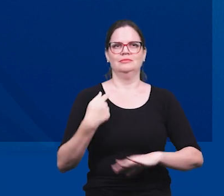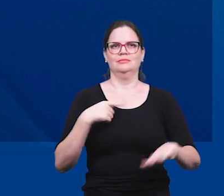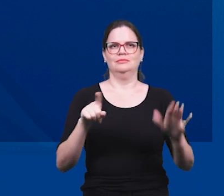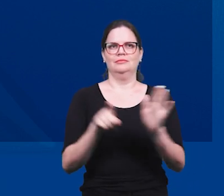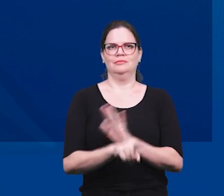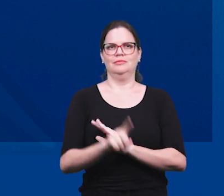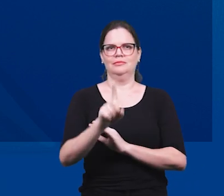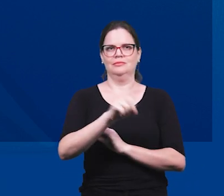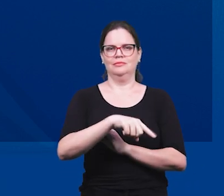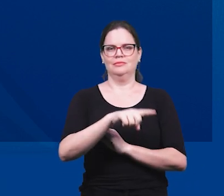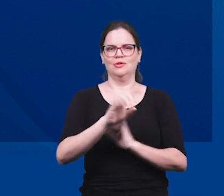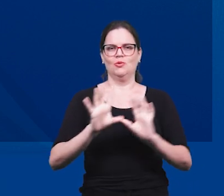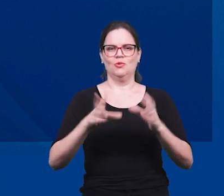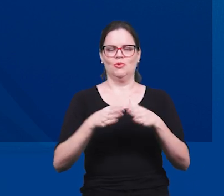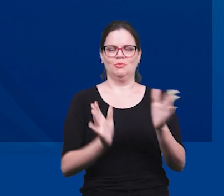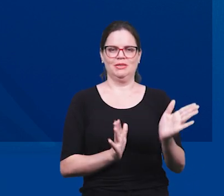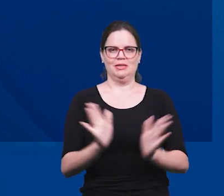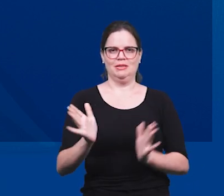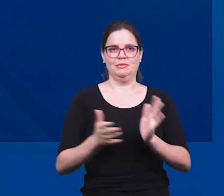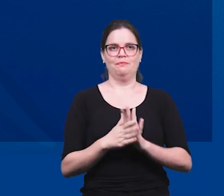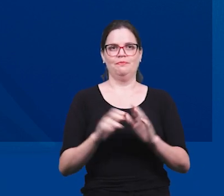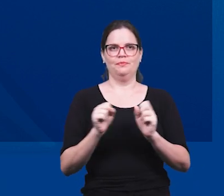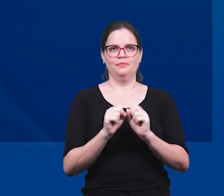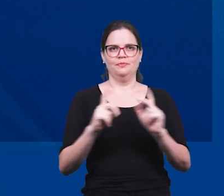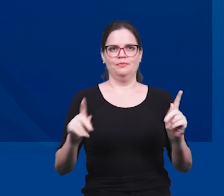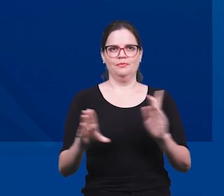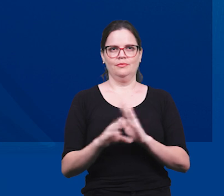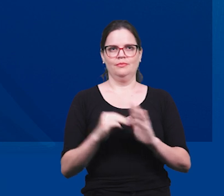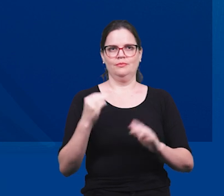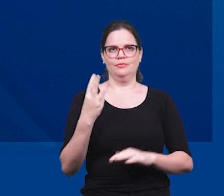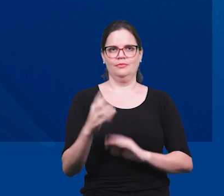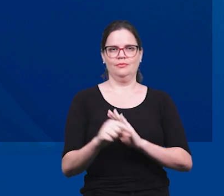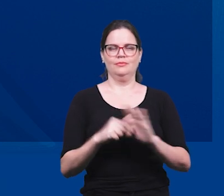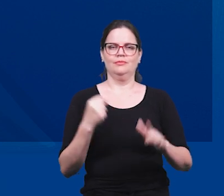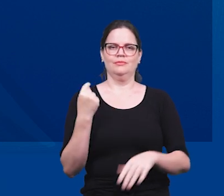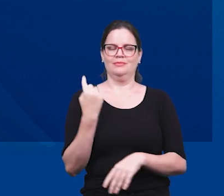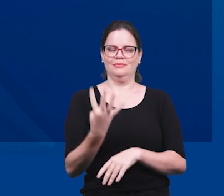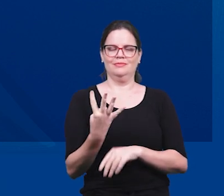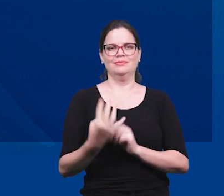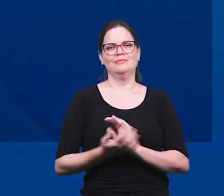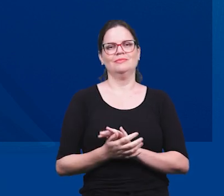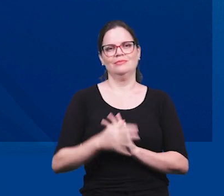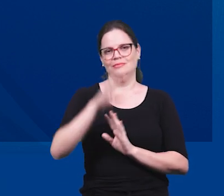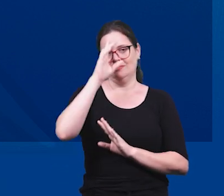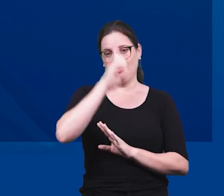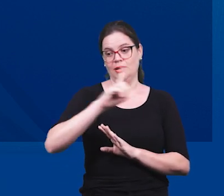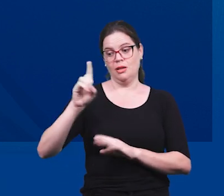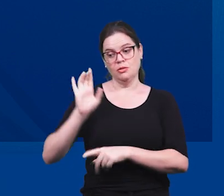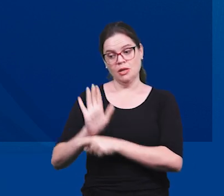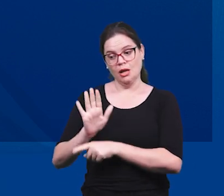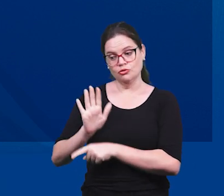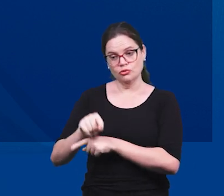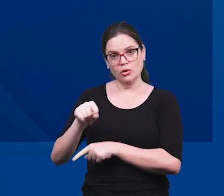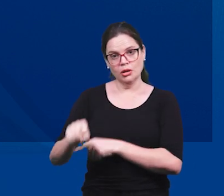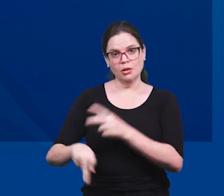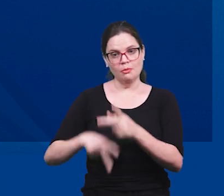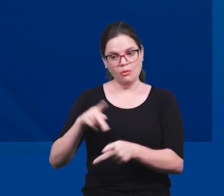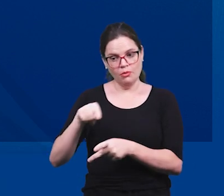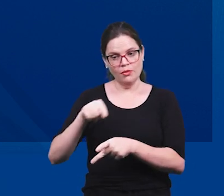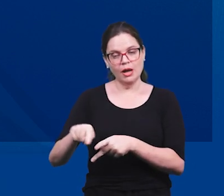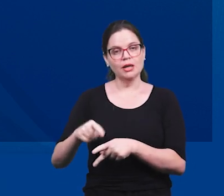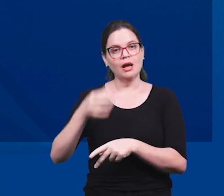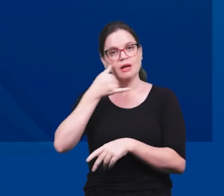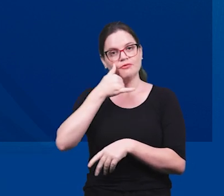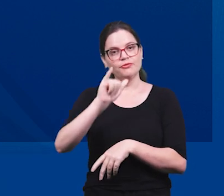Pergunta para acessibilidade. Em Apocalipse capítulo 3, verso 4, Deus ajudou a igreja